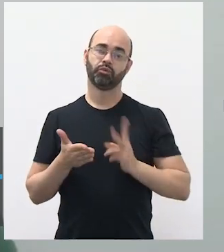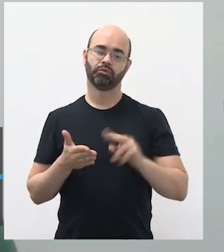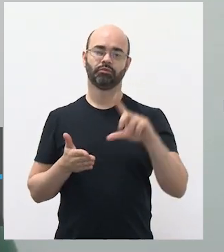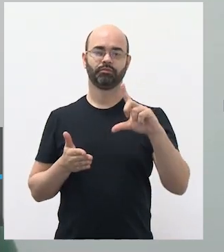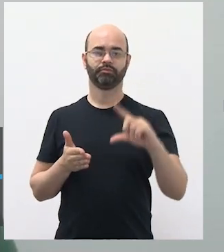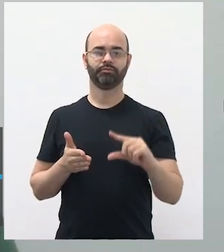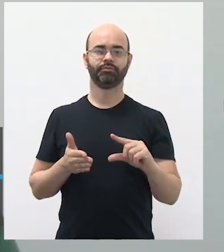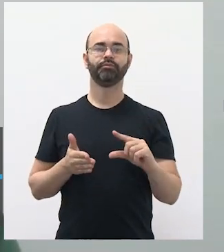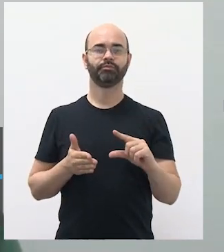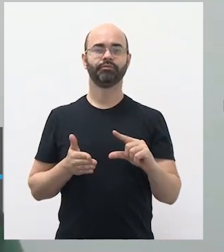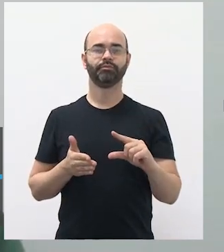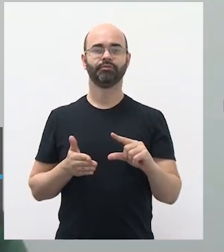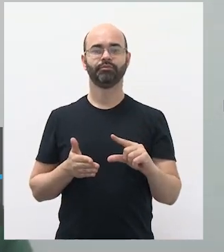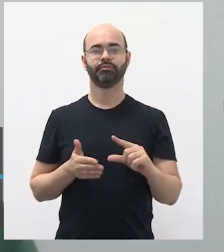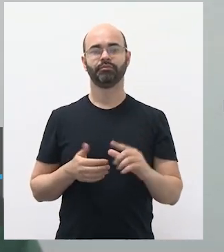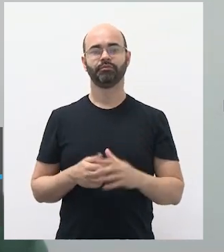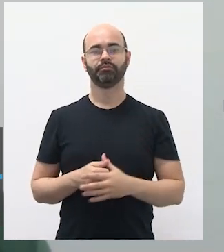gente